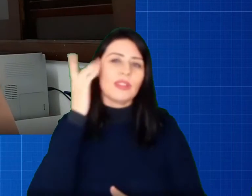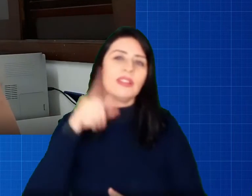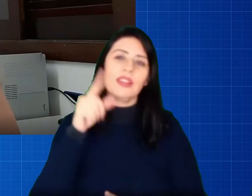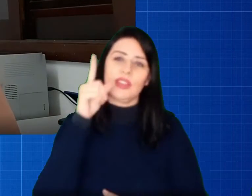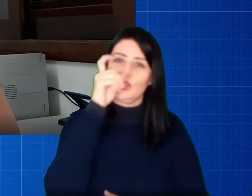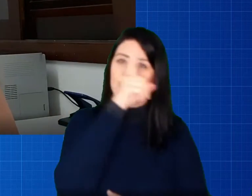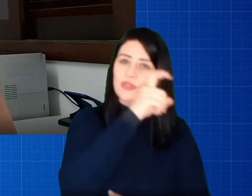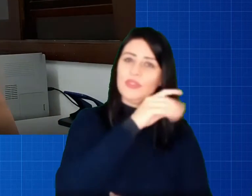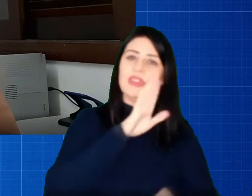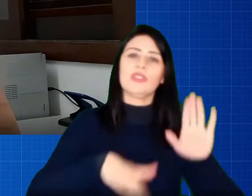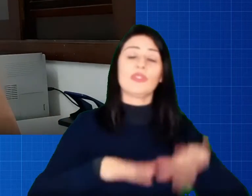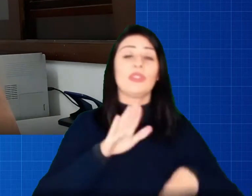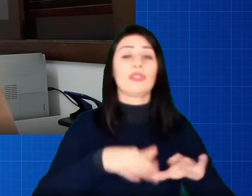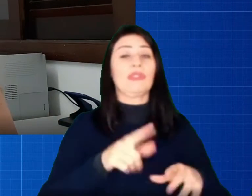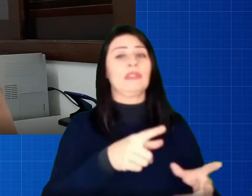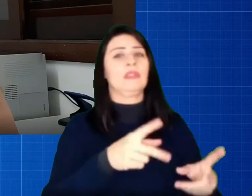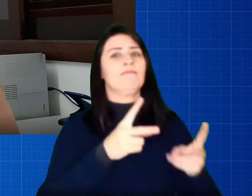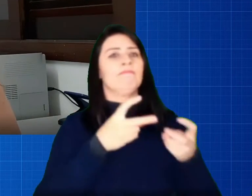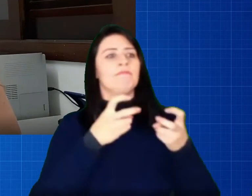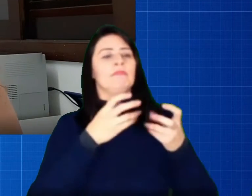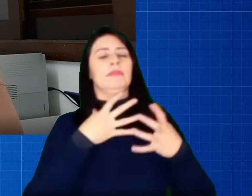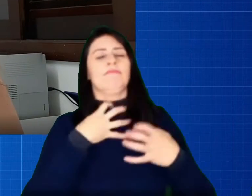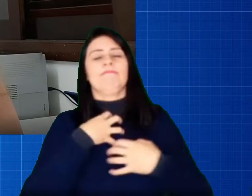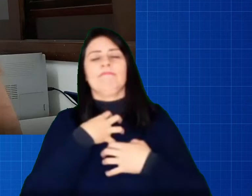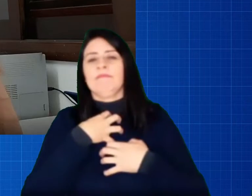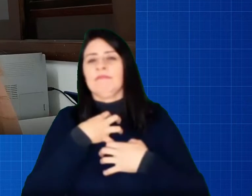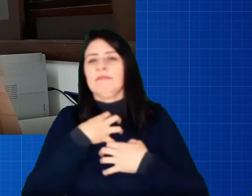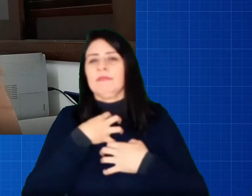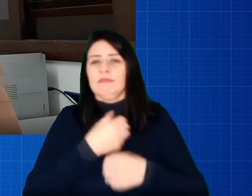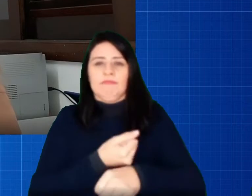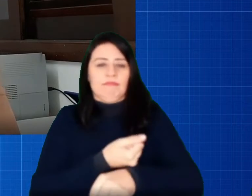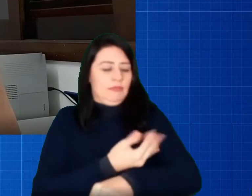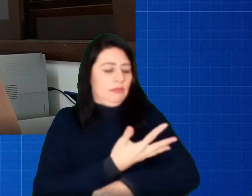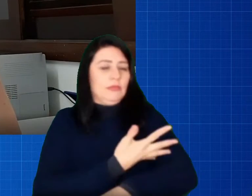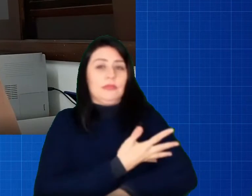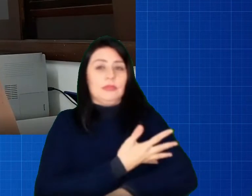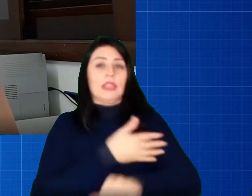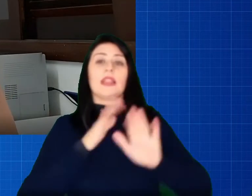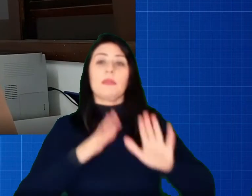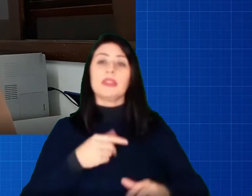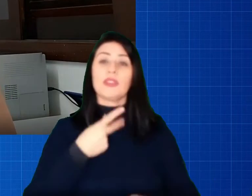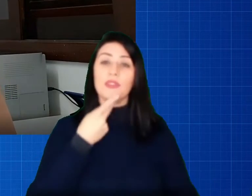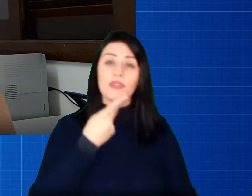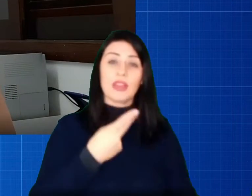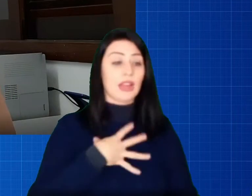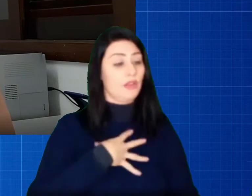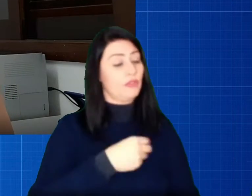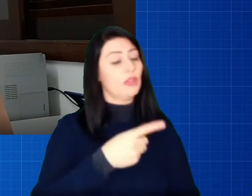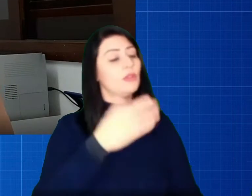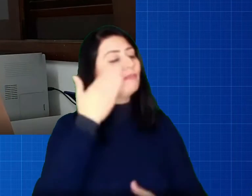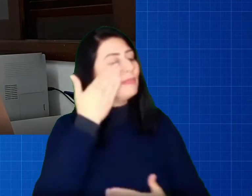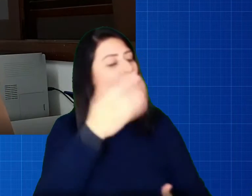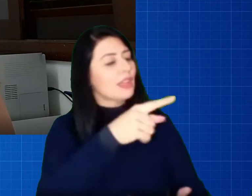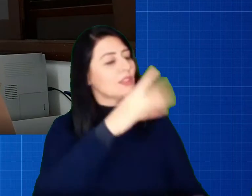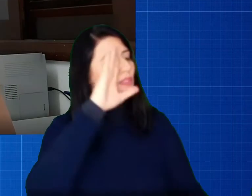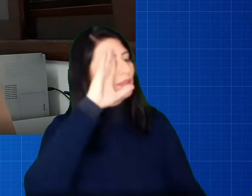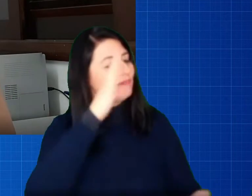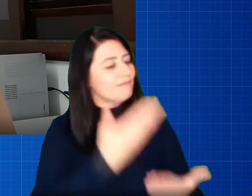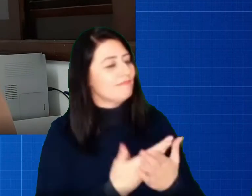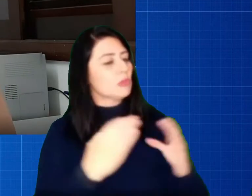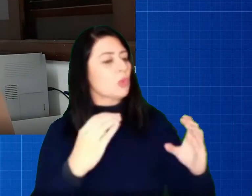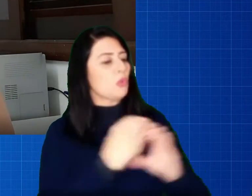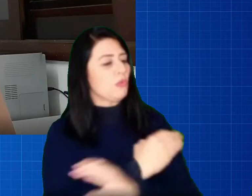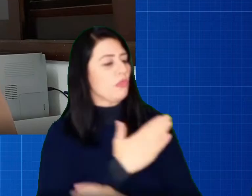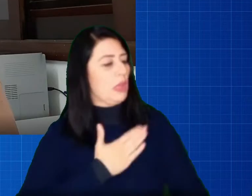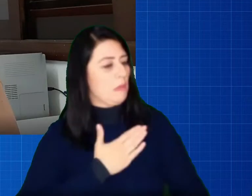escuta, que você escuta, né? Eu sei que é difícil às vezes escutar algumas coisas, mas não sabe falar, olha